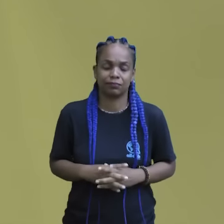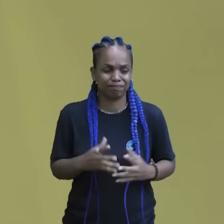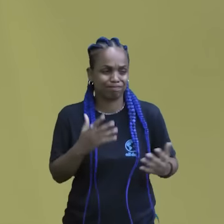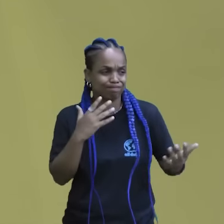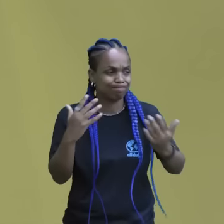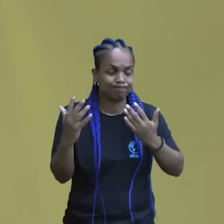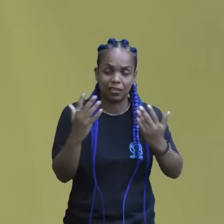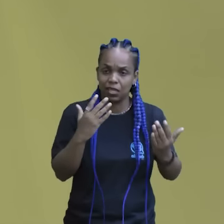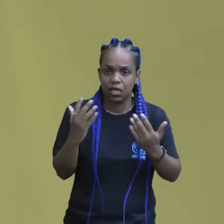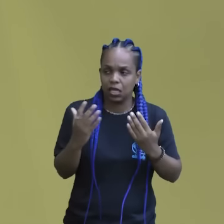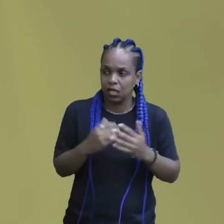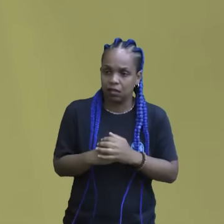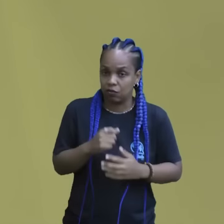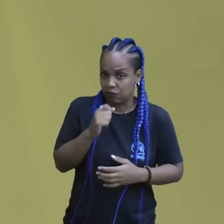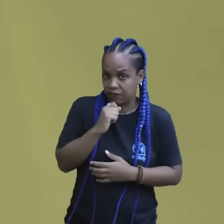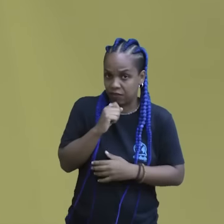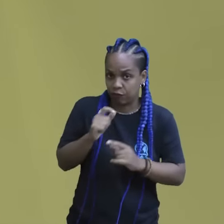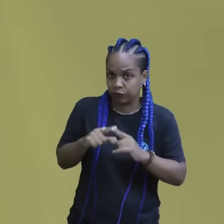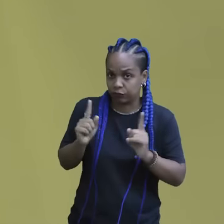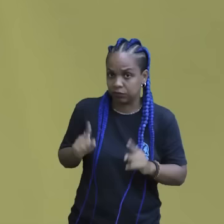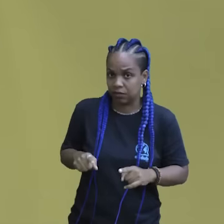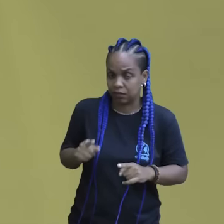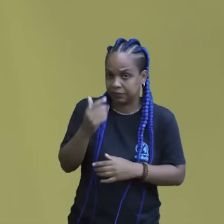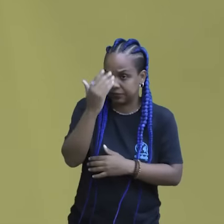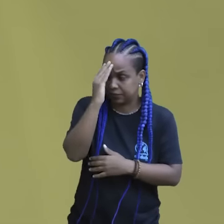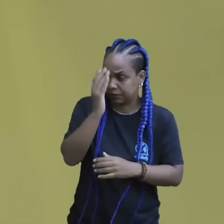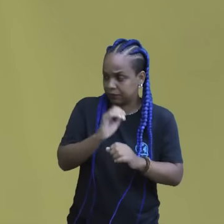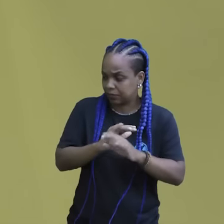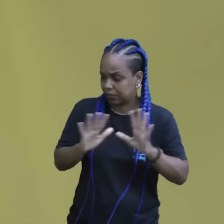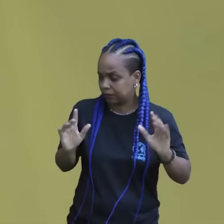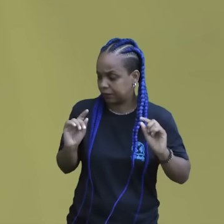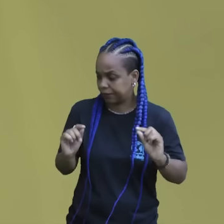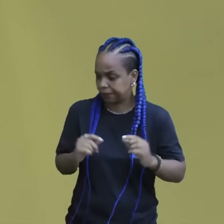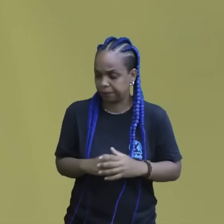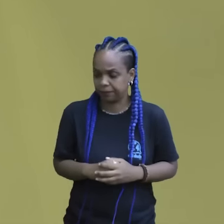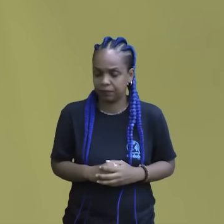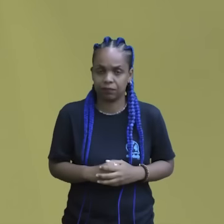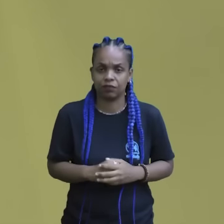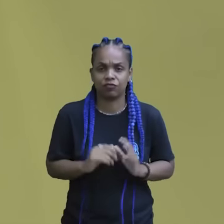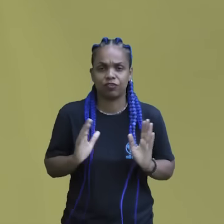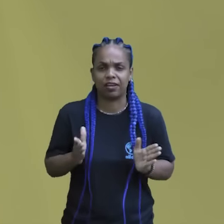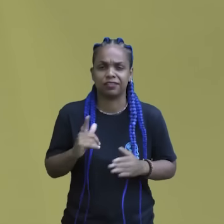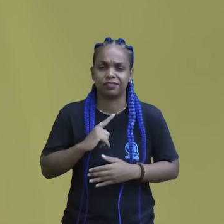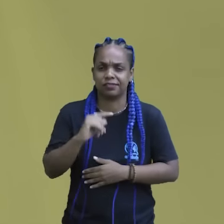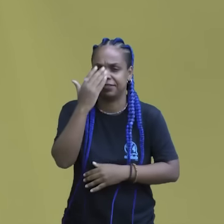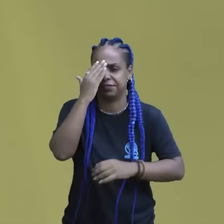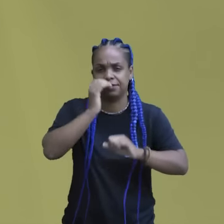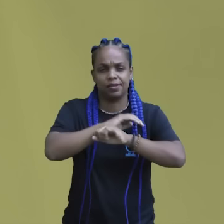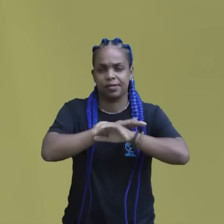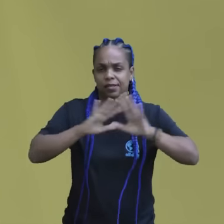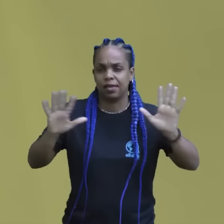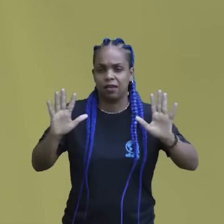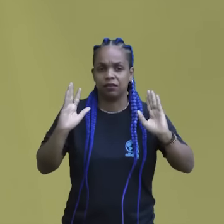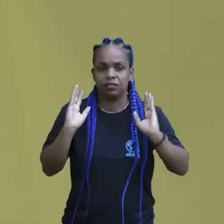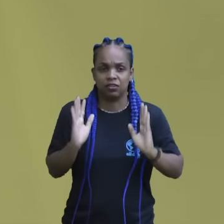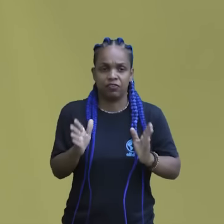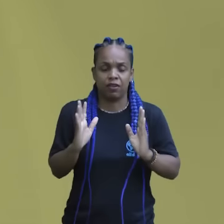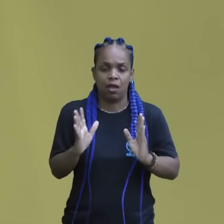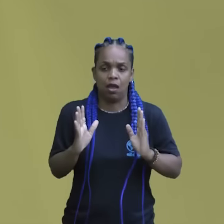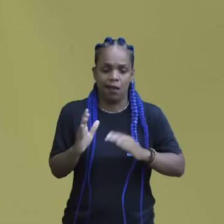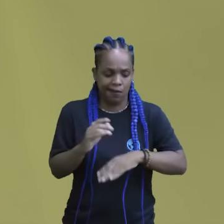tinha compreendido na gente de cor, especialmente nas negras, esse amor, esse apego à